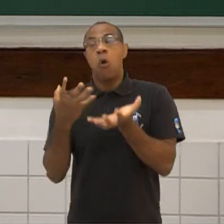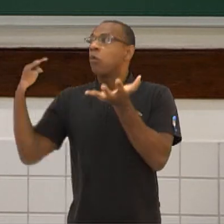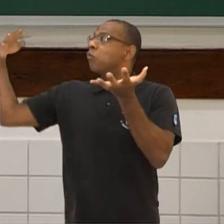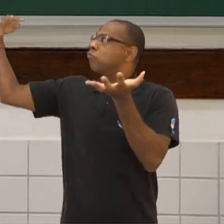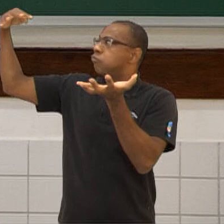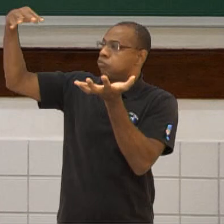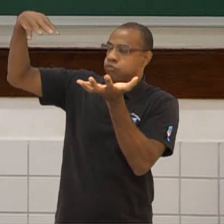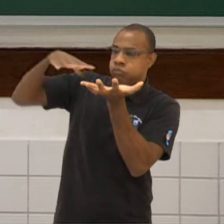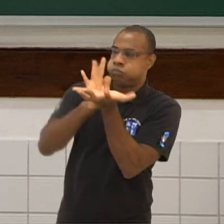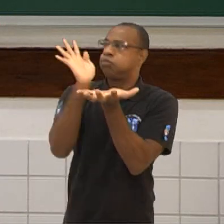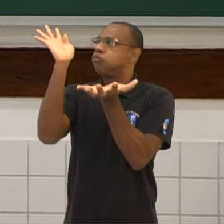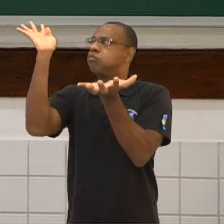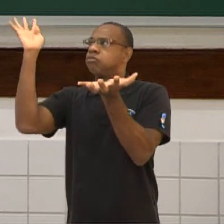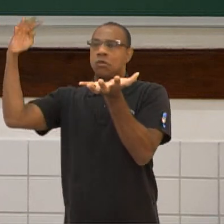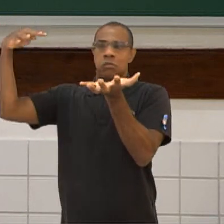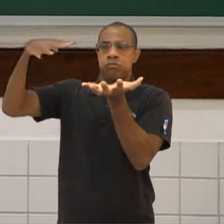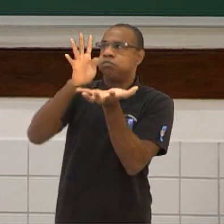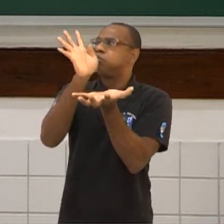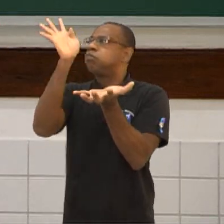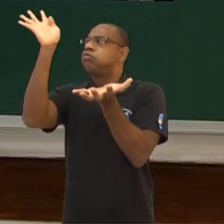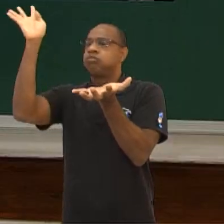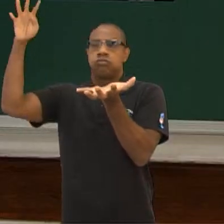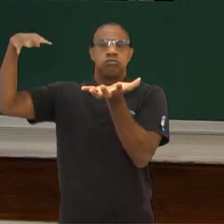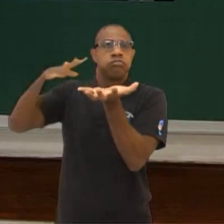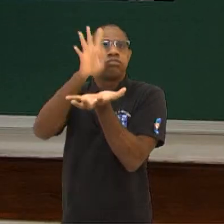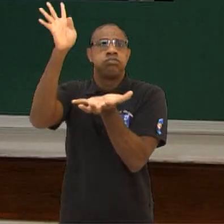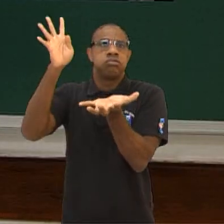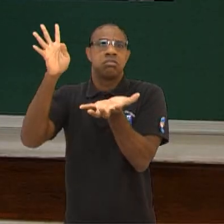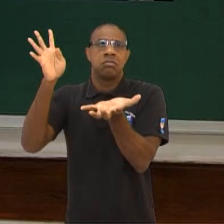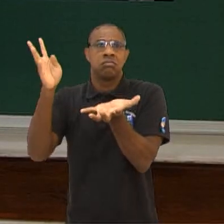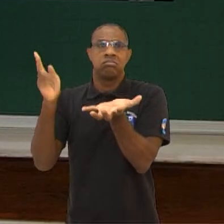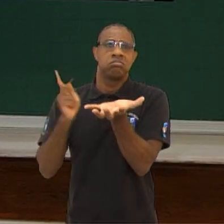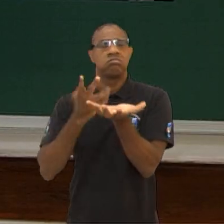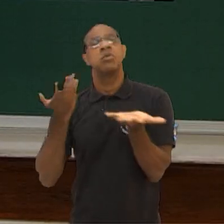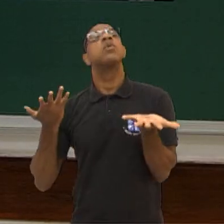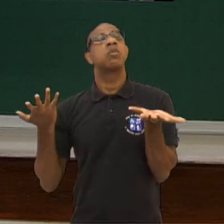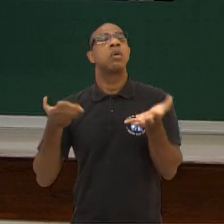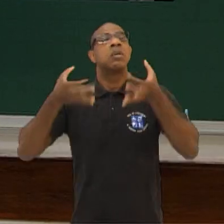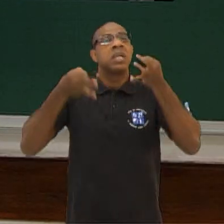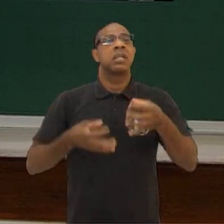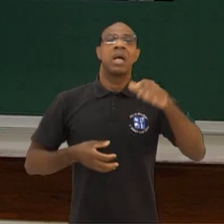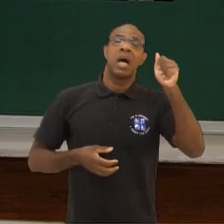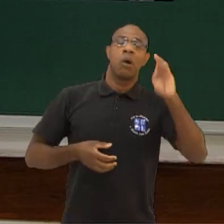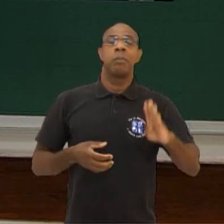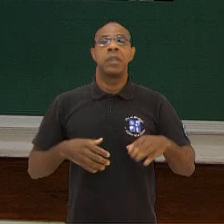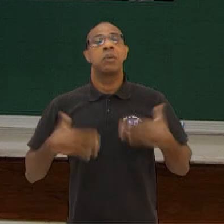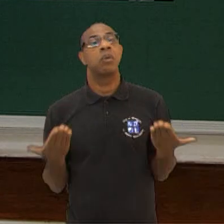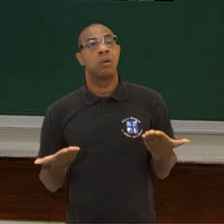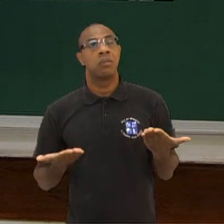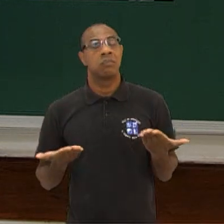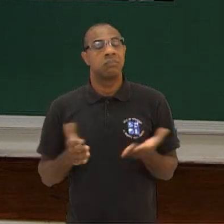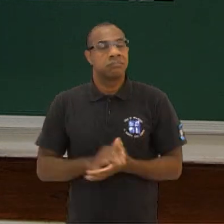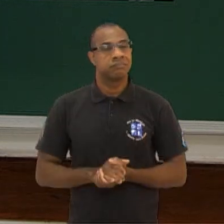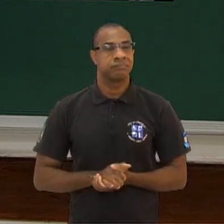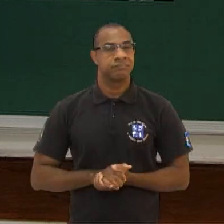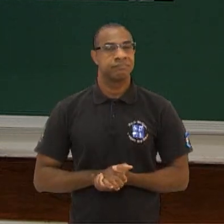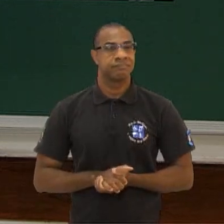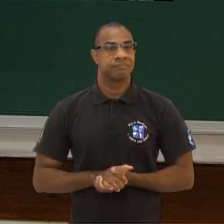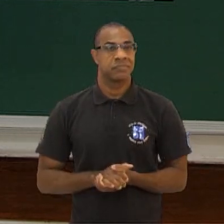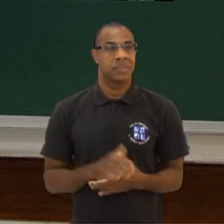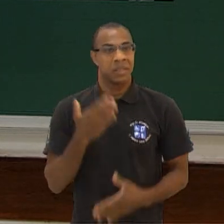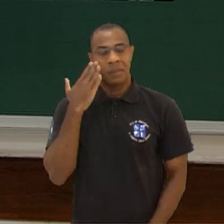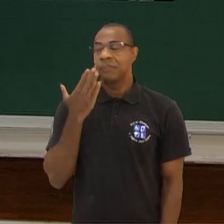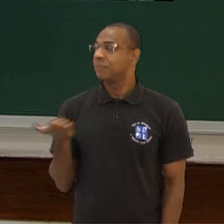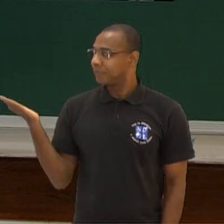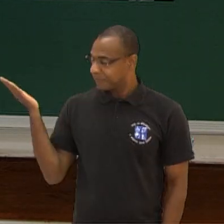suas trajetórias para o espaço? Qual seria a afirmação correta aqui? A mais correta? Então, gente,